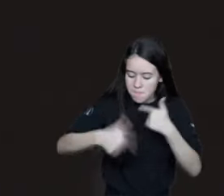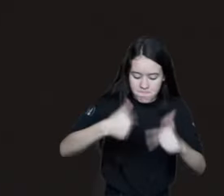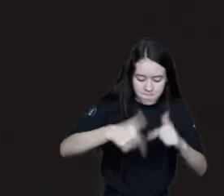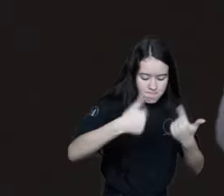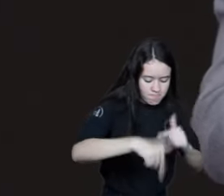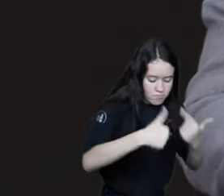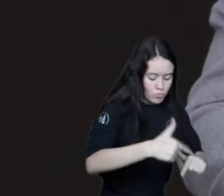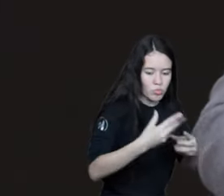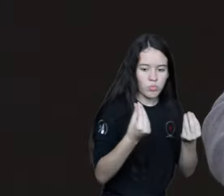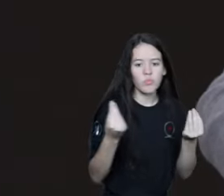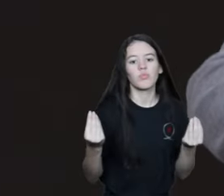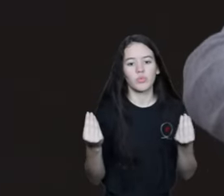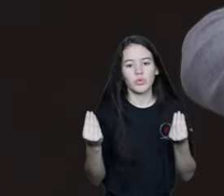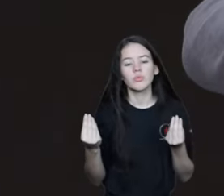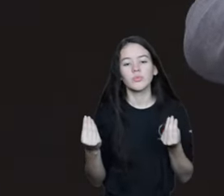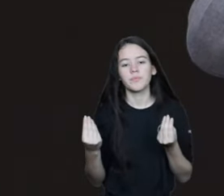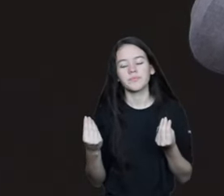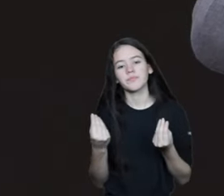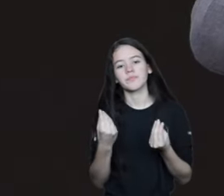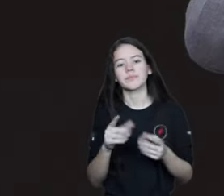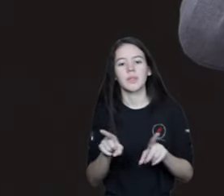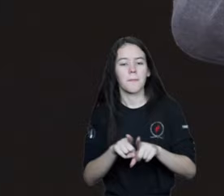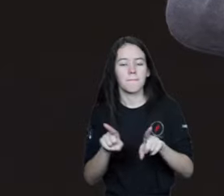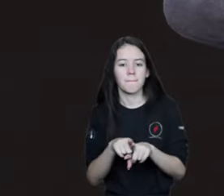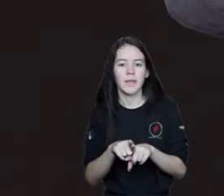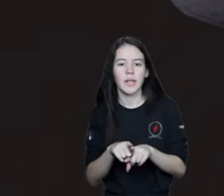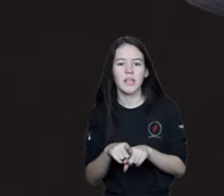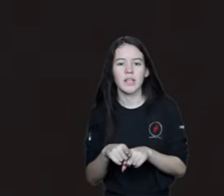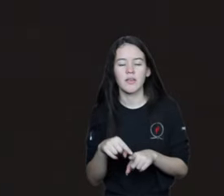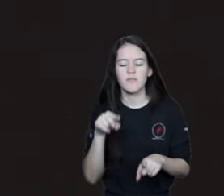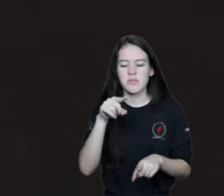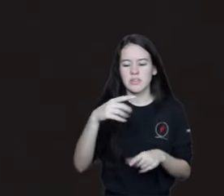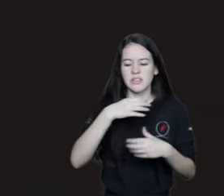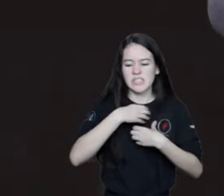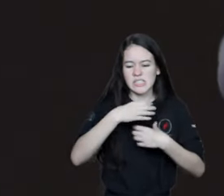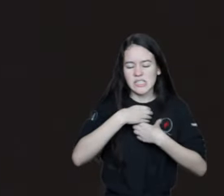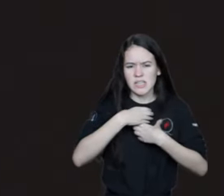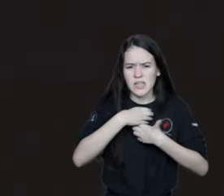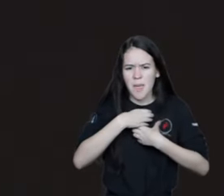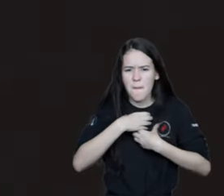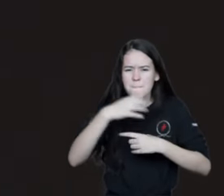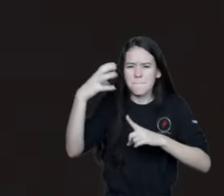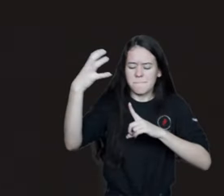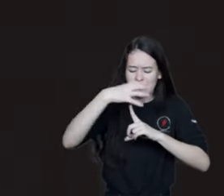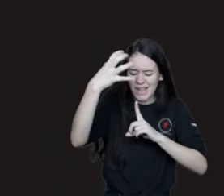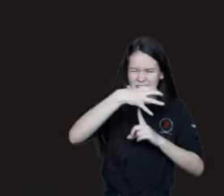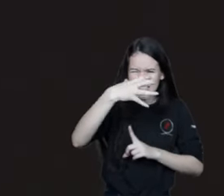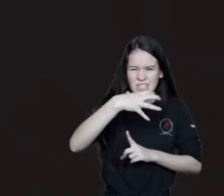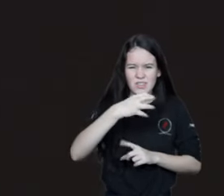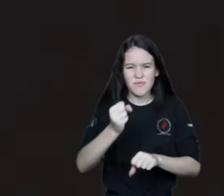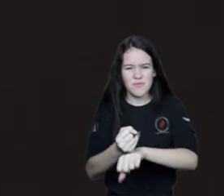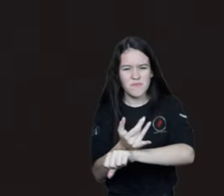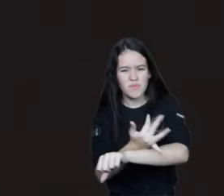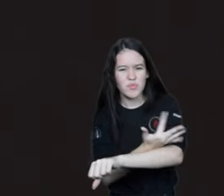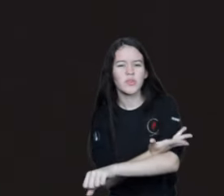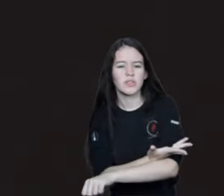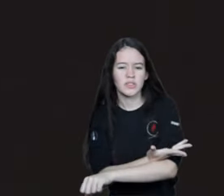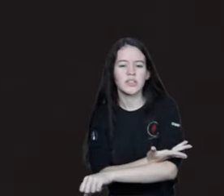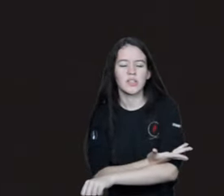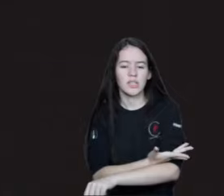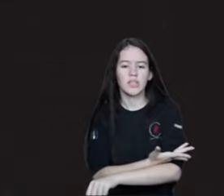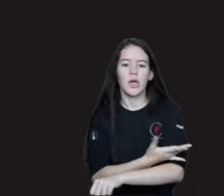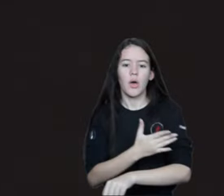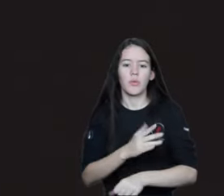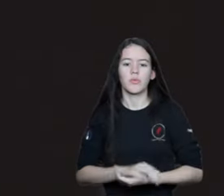e algo que te faz com que você sinta uma pressão emocional além do normal